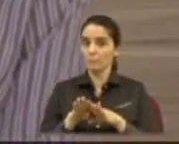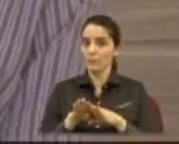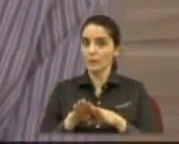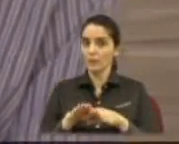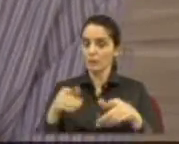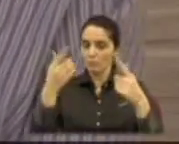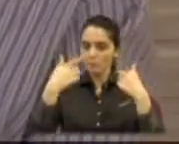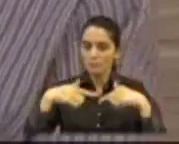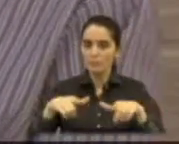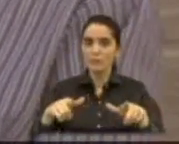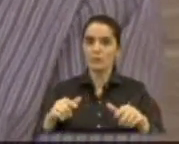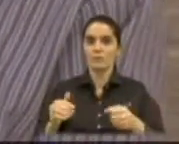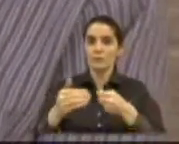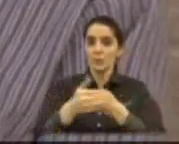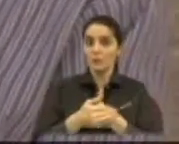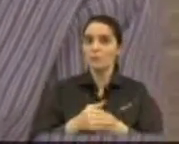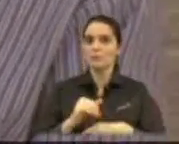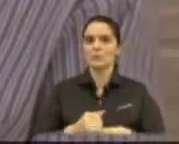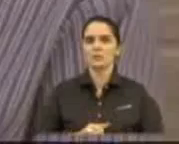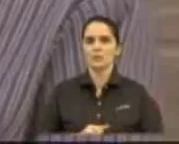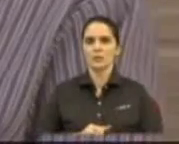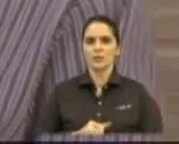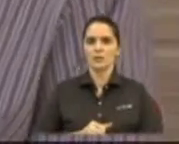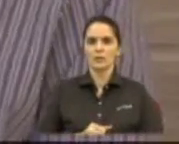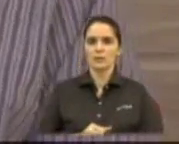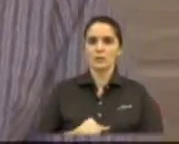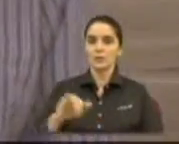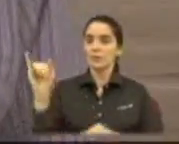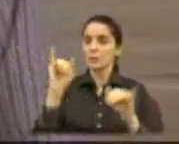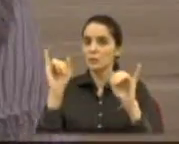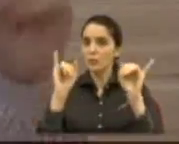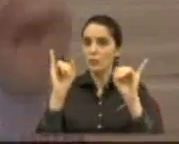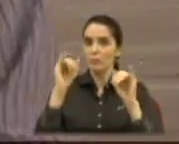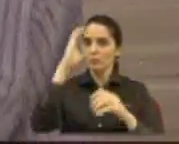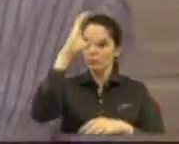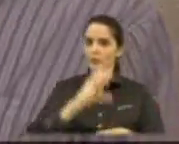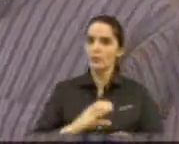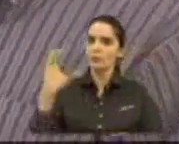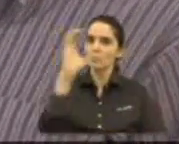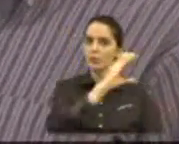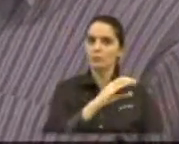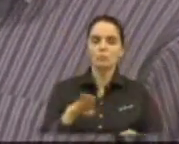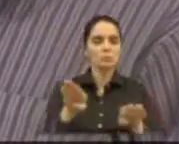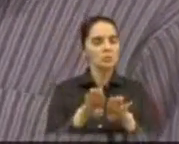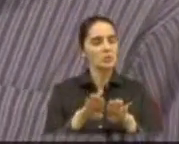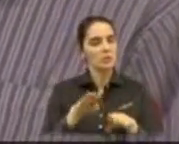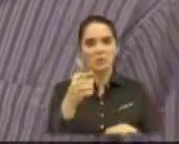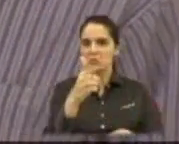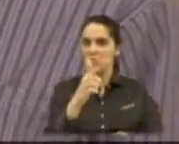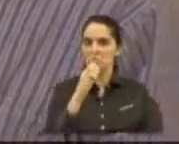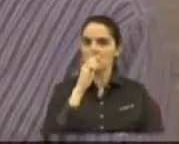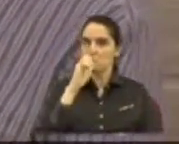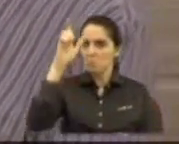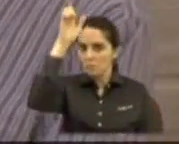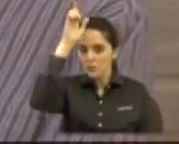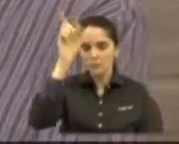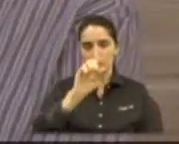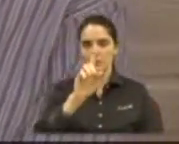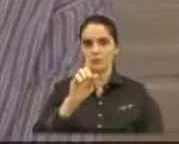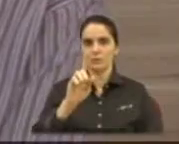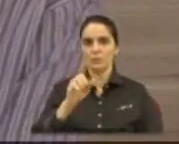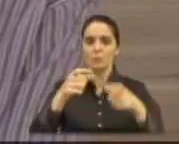também não têm o pênis na cabeça, como ela falou. Também tem no lugar certo. E se não